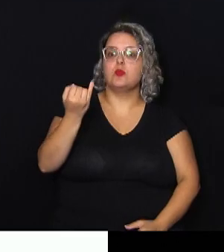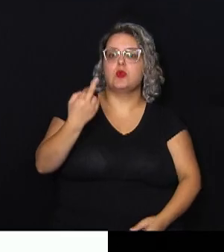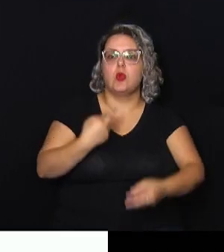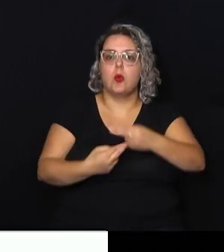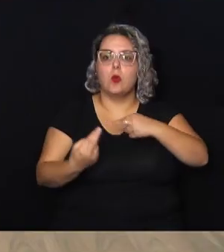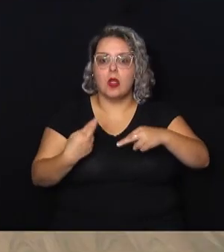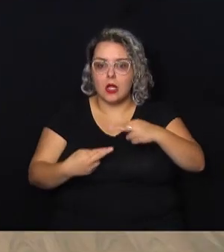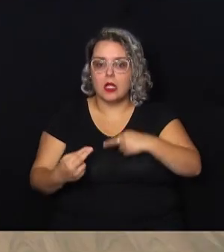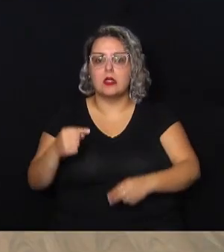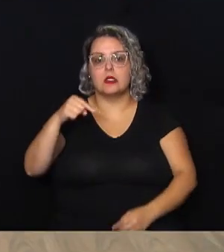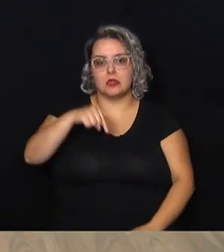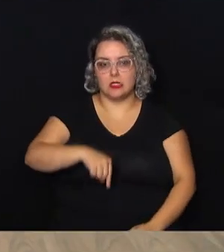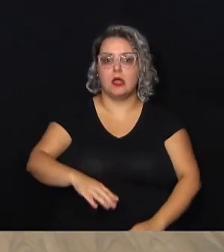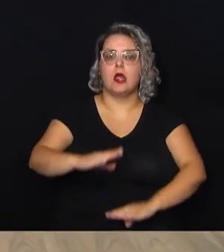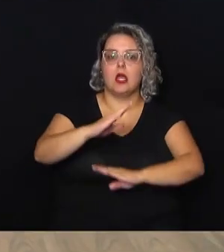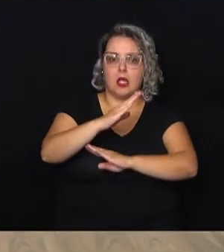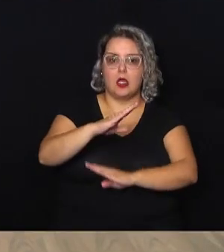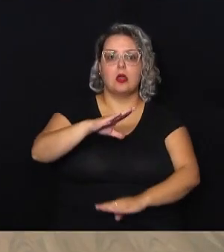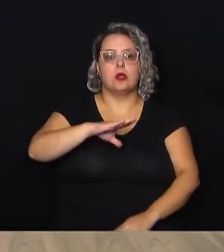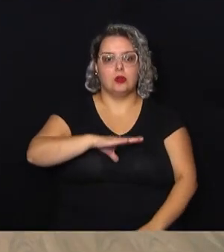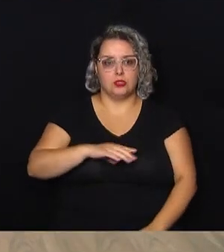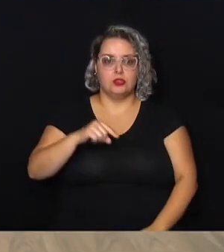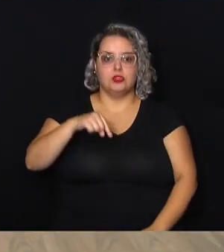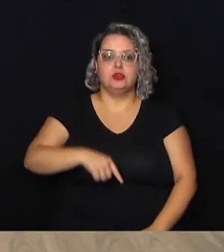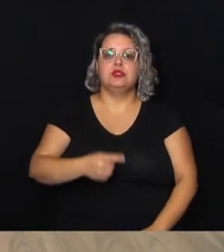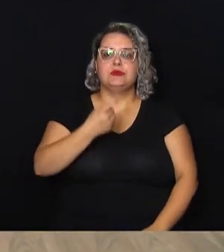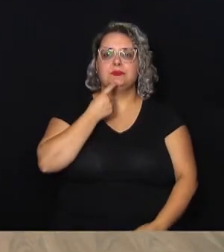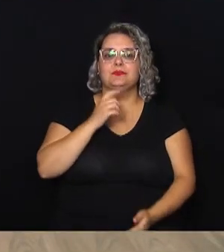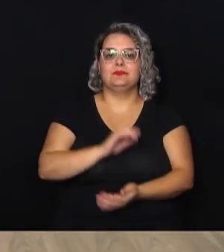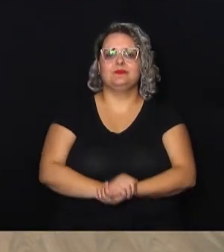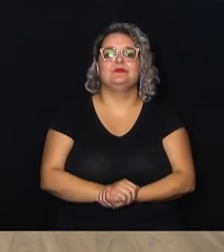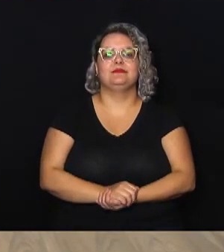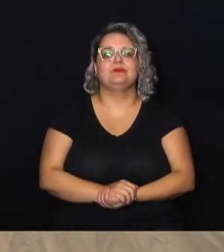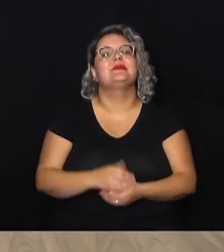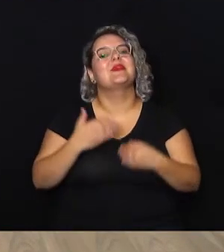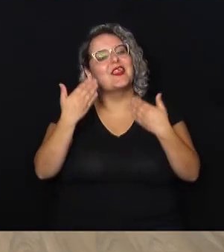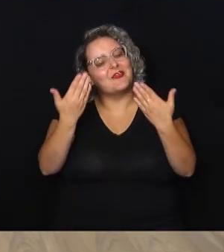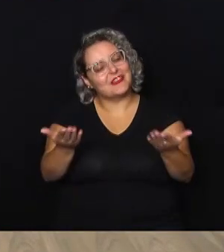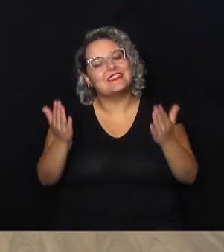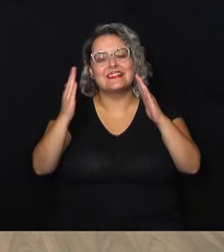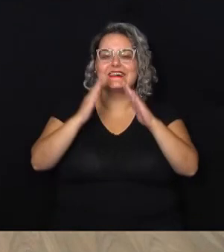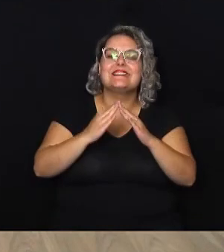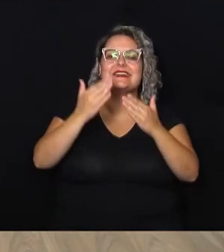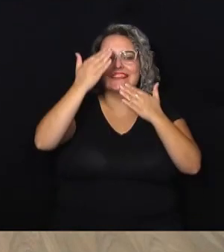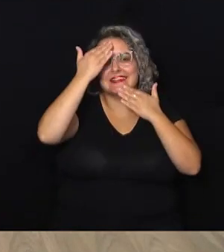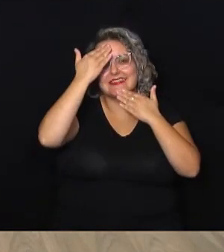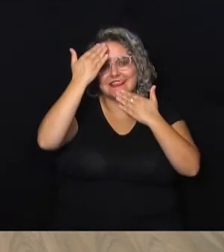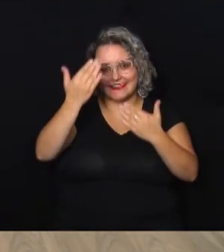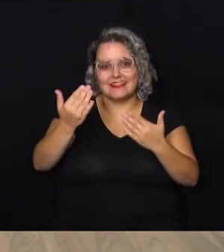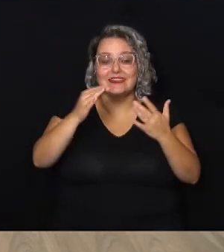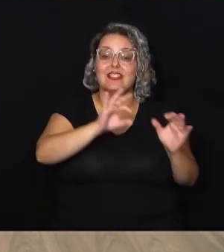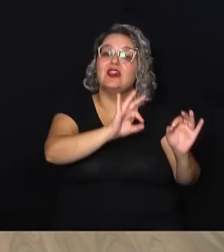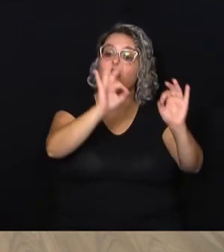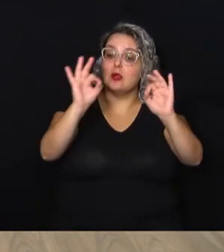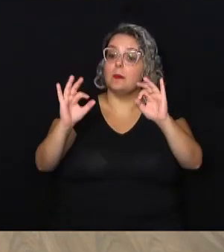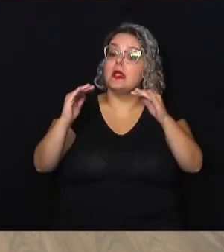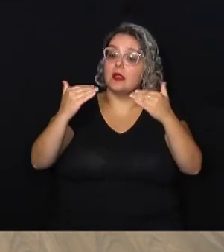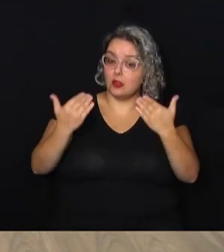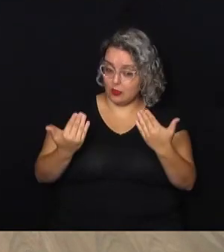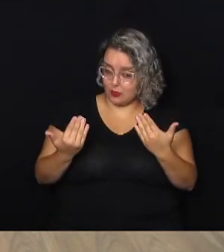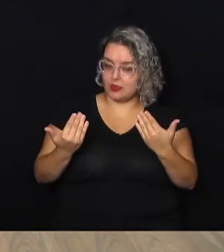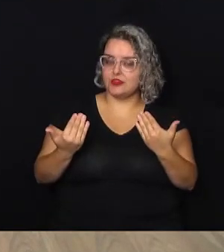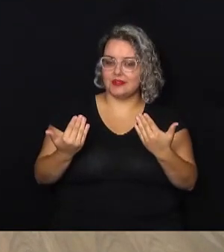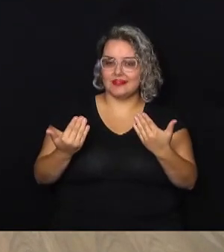relação aqui à Câmara Municipal de Campinas. A você aí de casa, muito obrigado pela sua companhia, pela